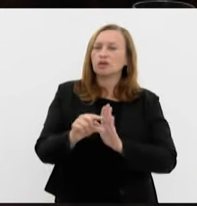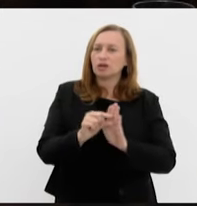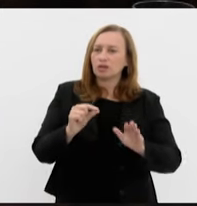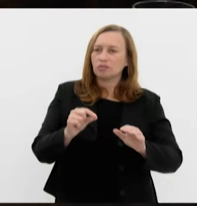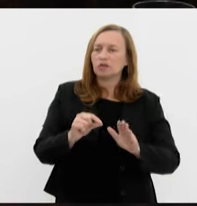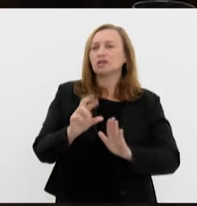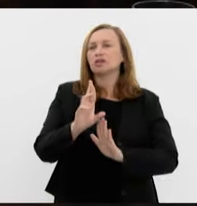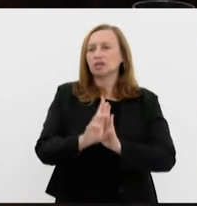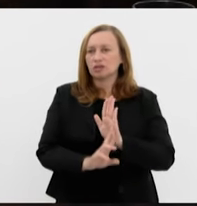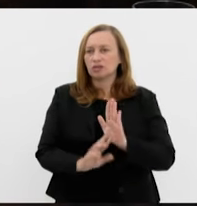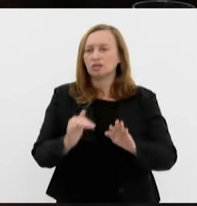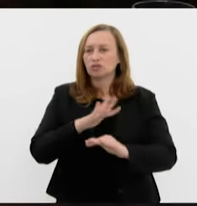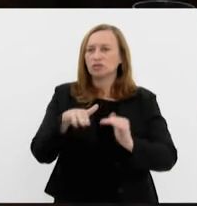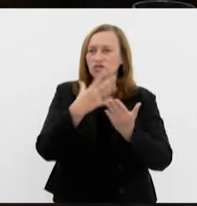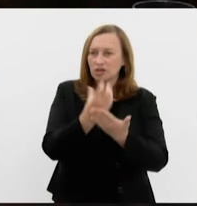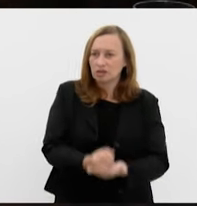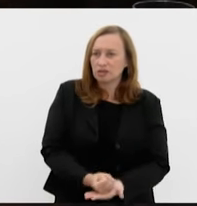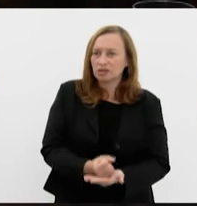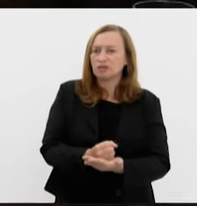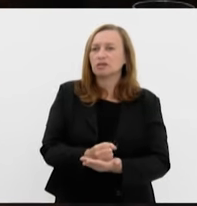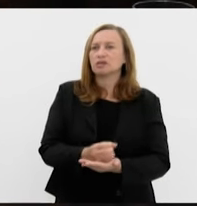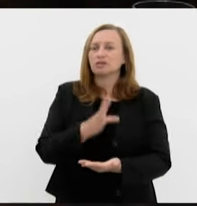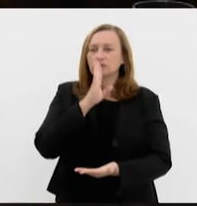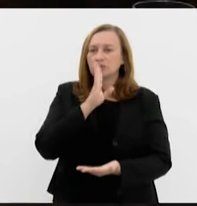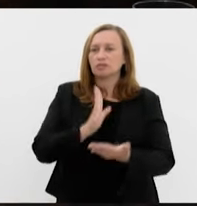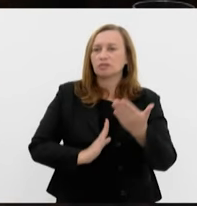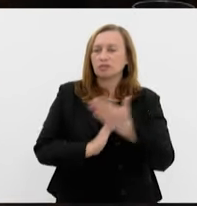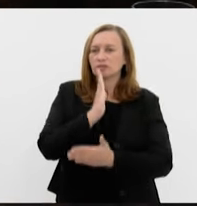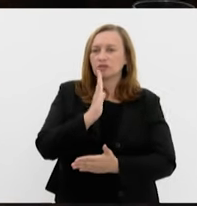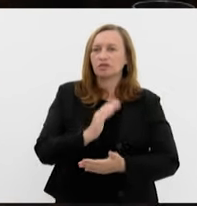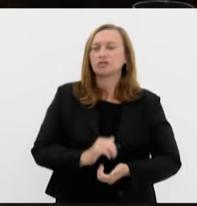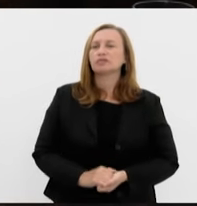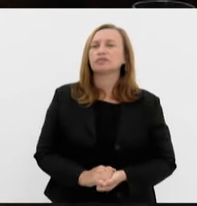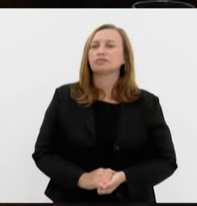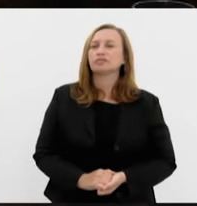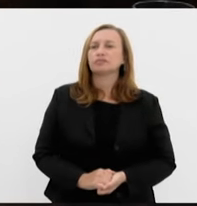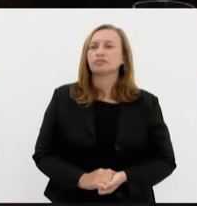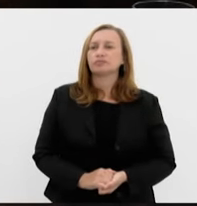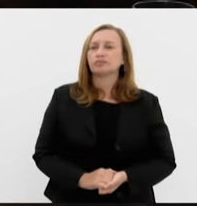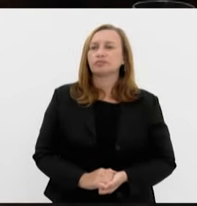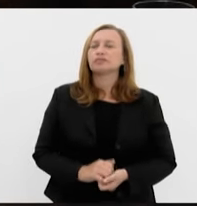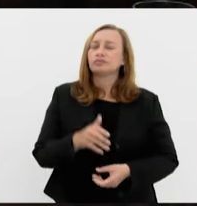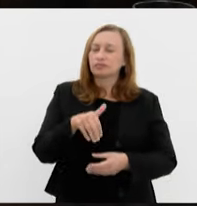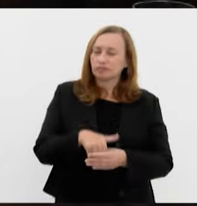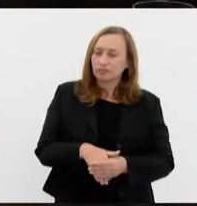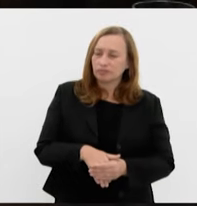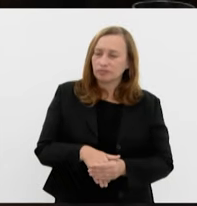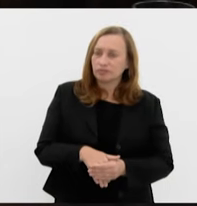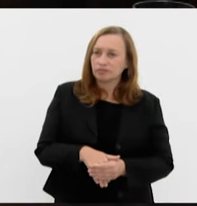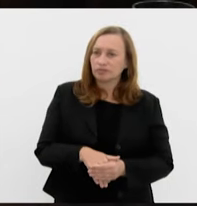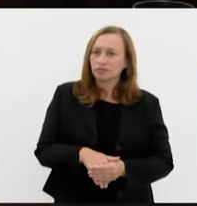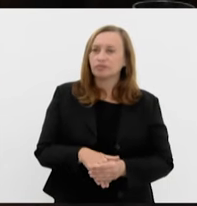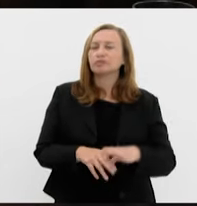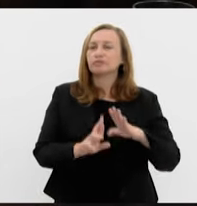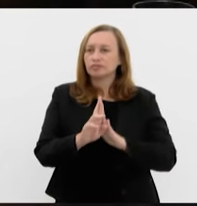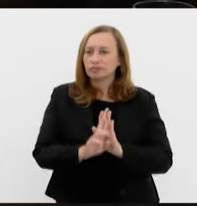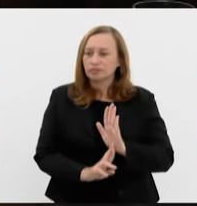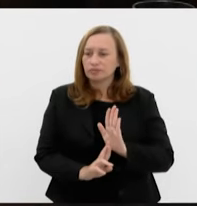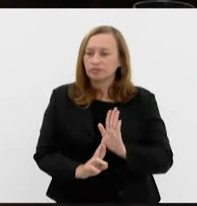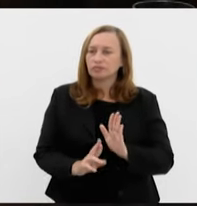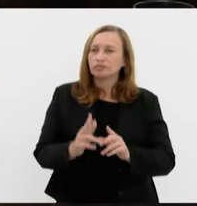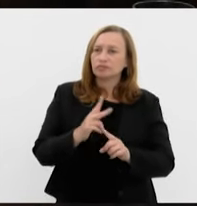emenda senores que aprovam permane Como estão aprovado em emota redação a redação do